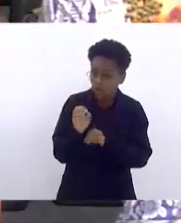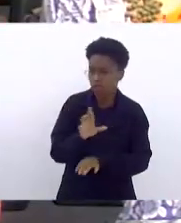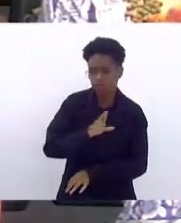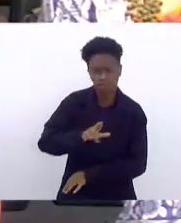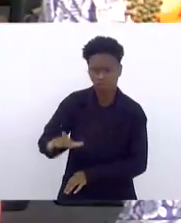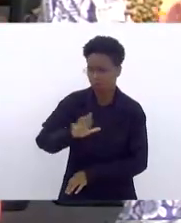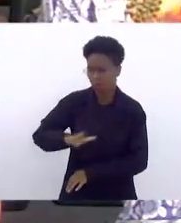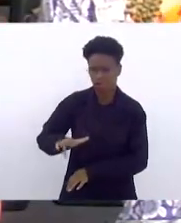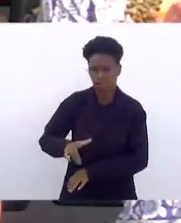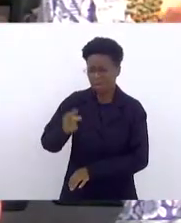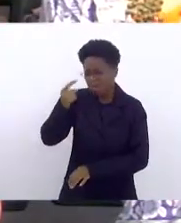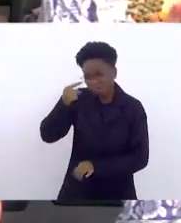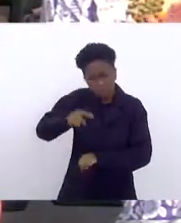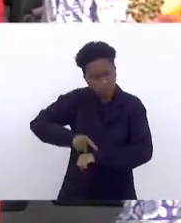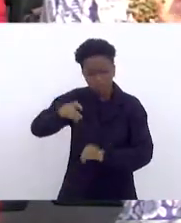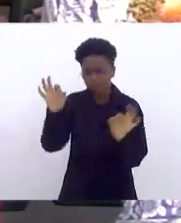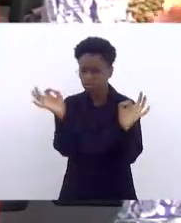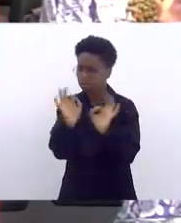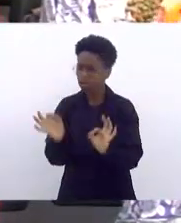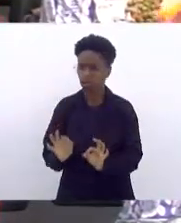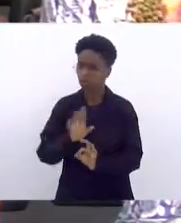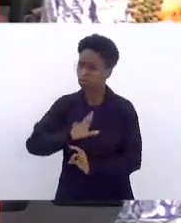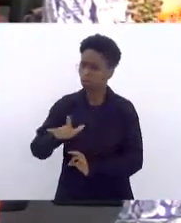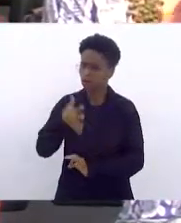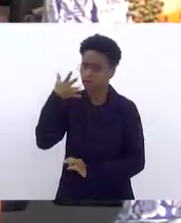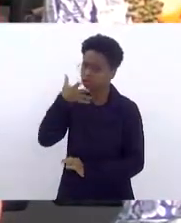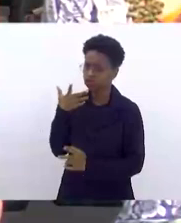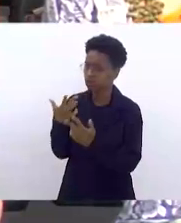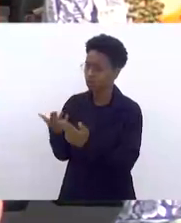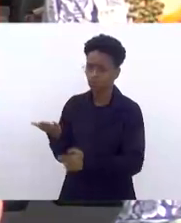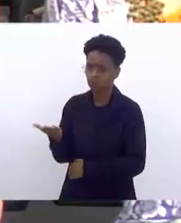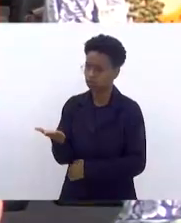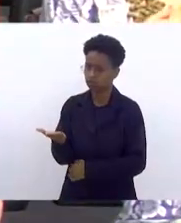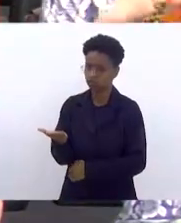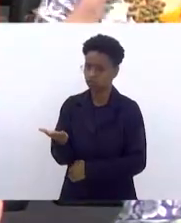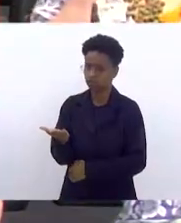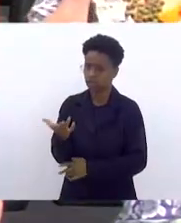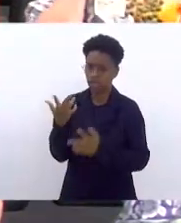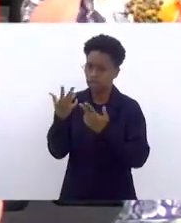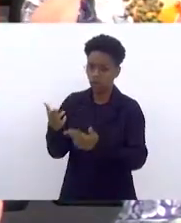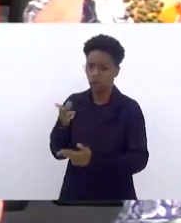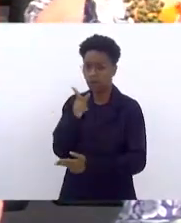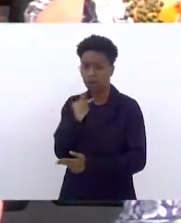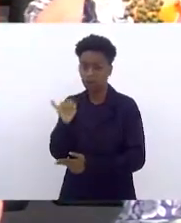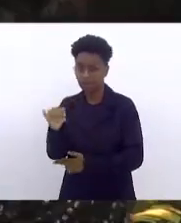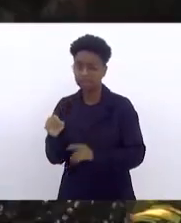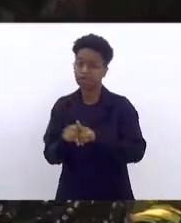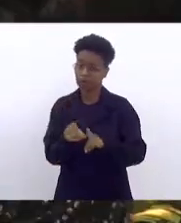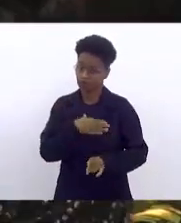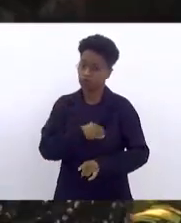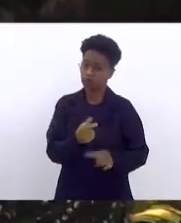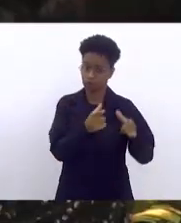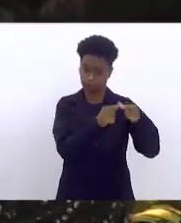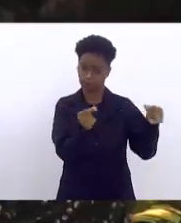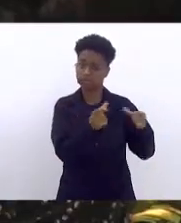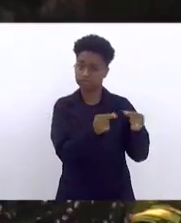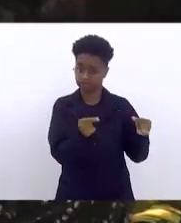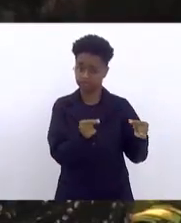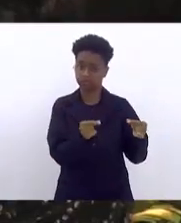hipótese alguma esse tipo de discurso que é usado pelo pai aqui e pelo filho em Brasília